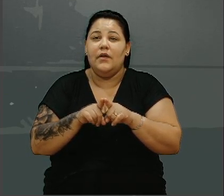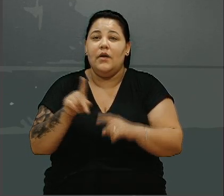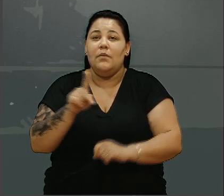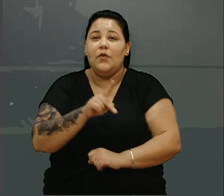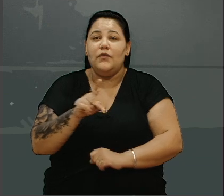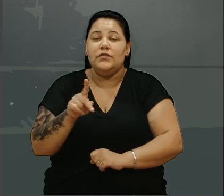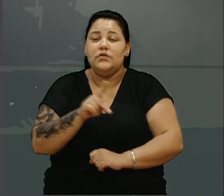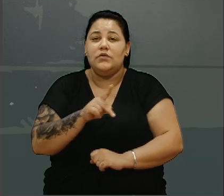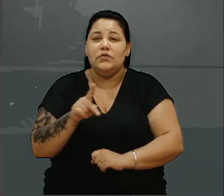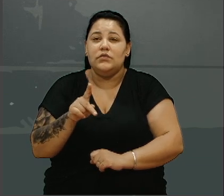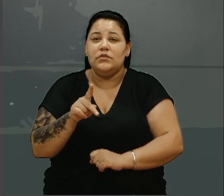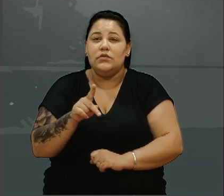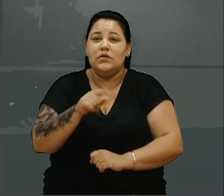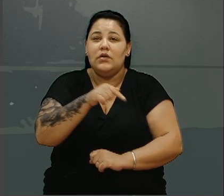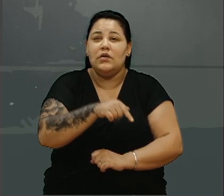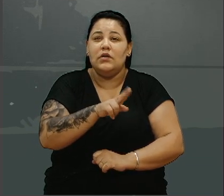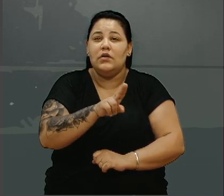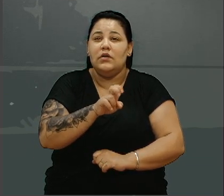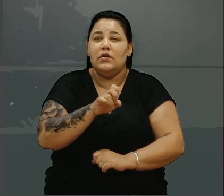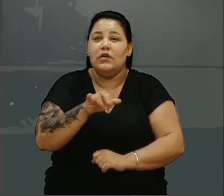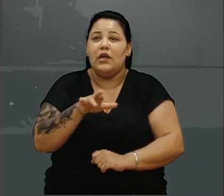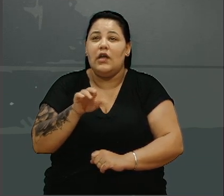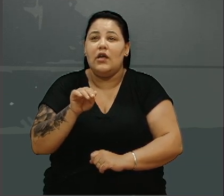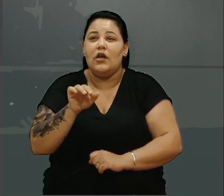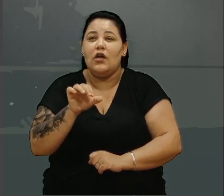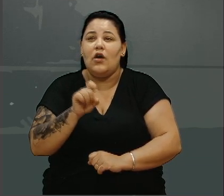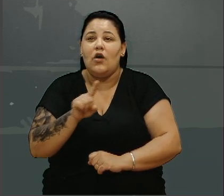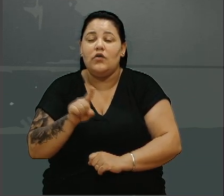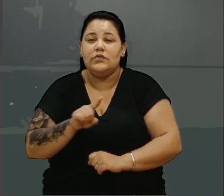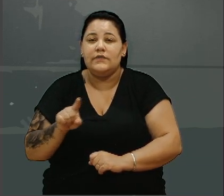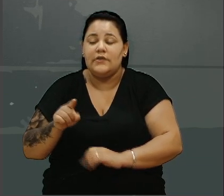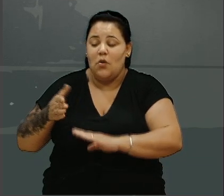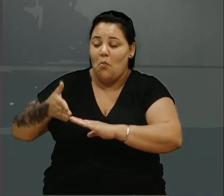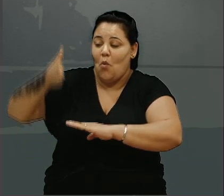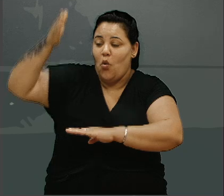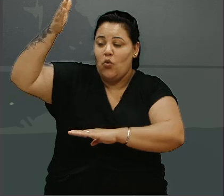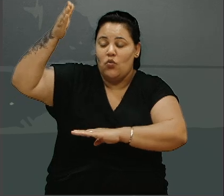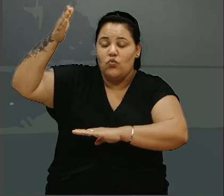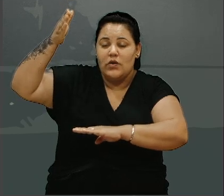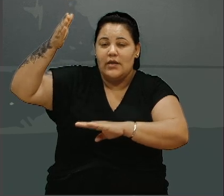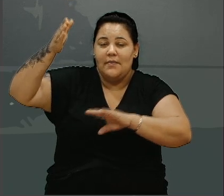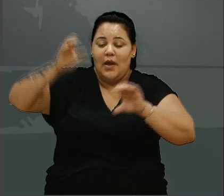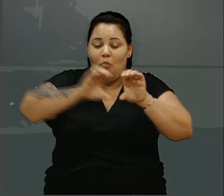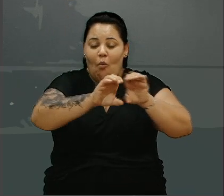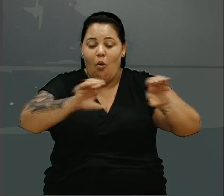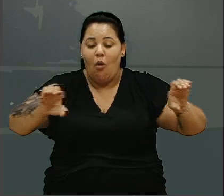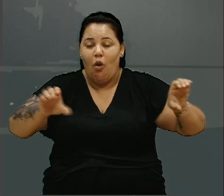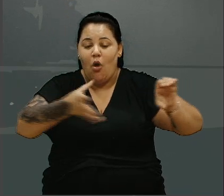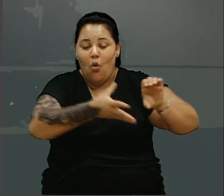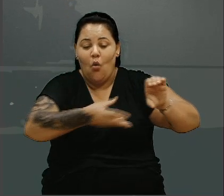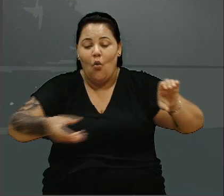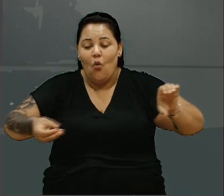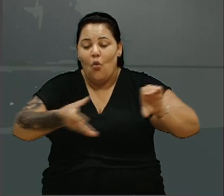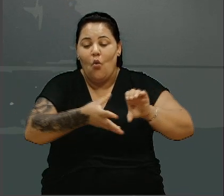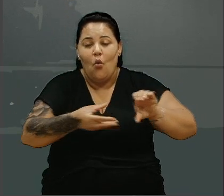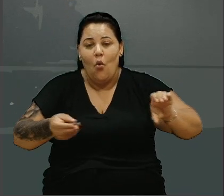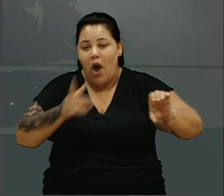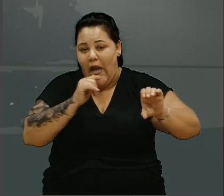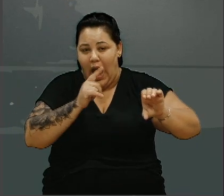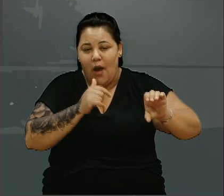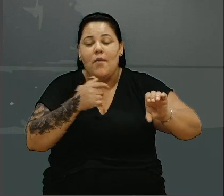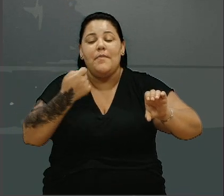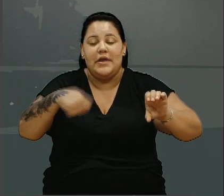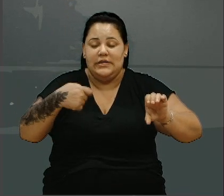professor Queiroz, muro de contenção e drenagem. Então, todas as verbas que nós recebemos, todas são